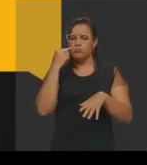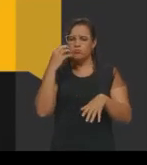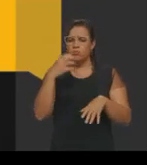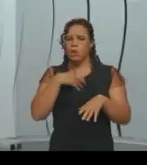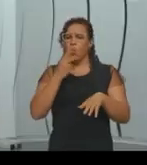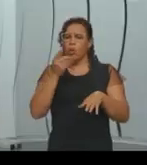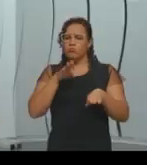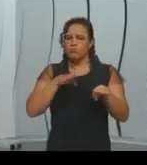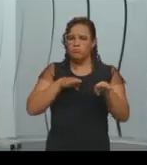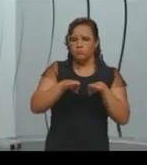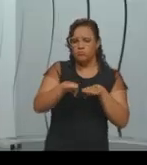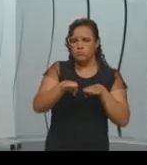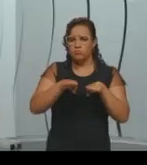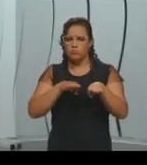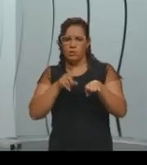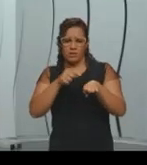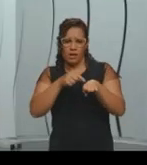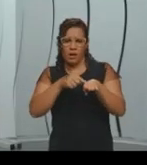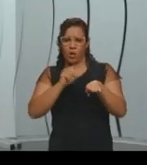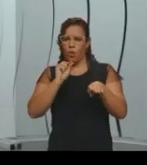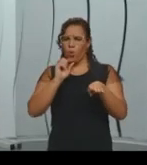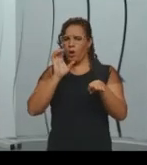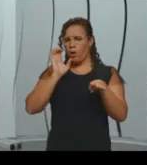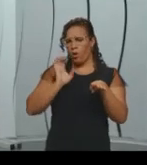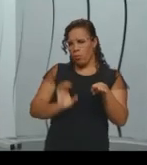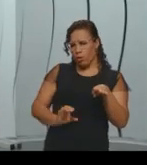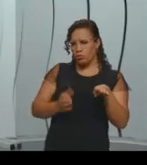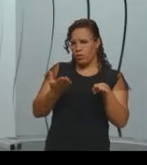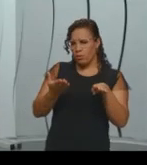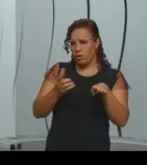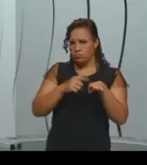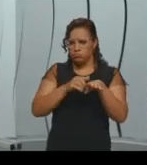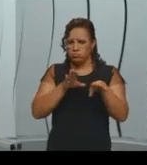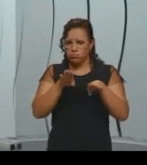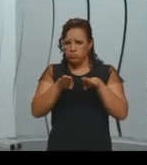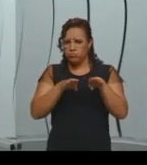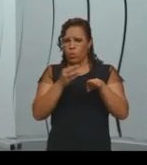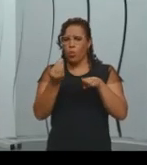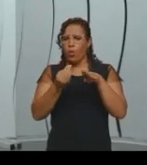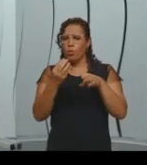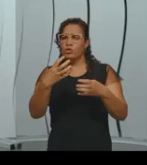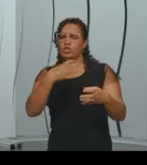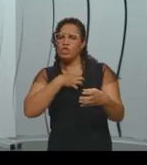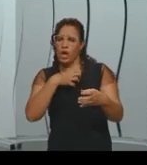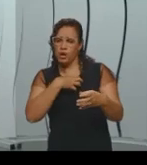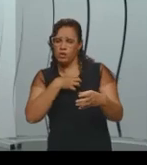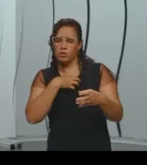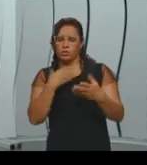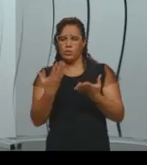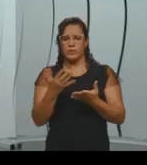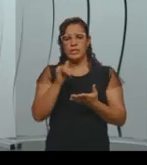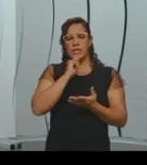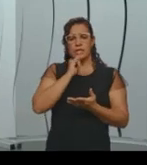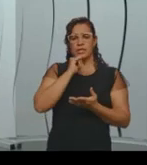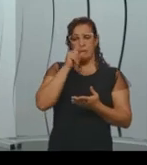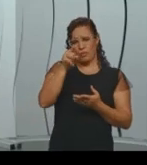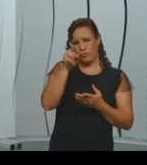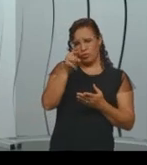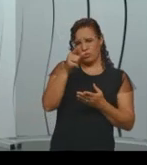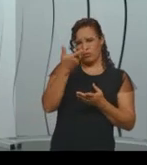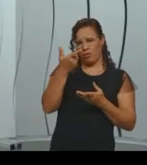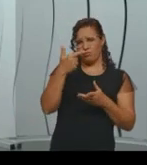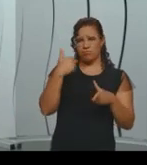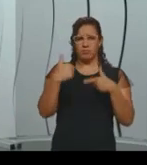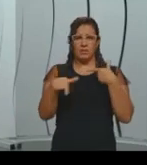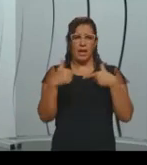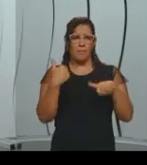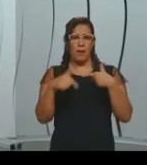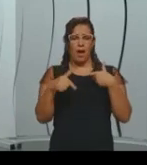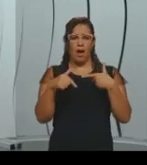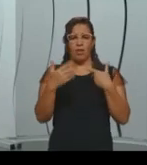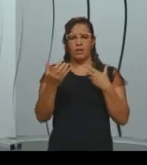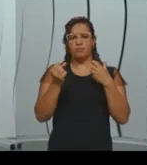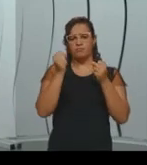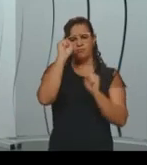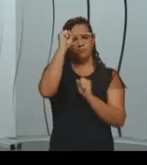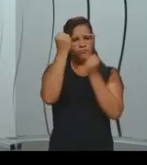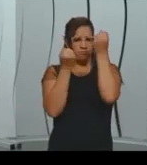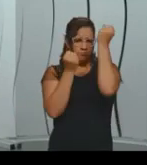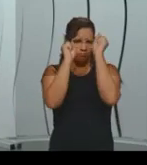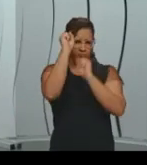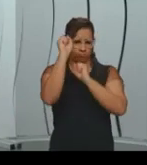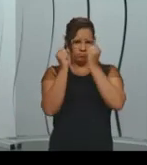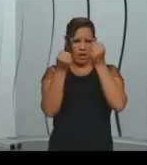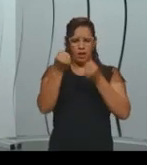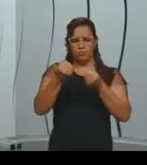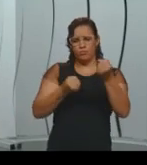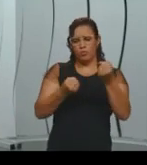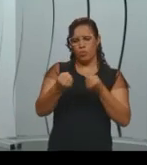um corpo. Aqui, nesse caso, a gente pode pensar o seguinte, imagina que você trabalha numa indústria automobilística e